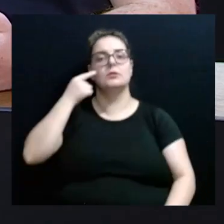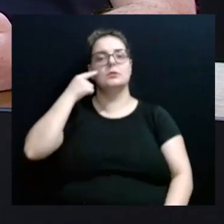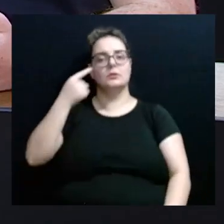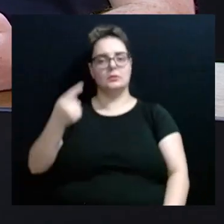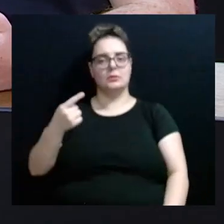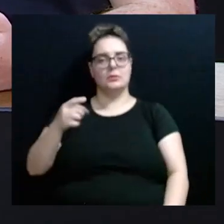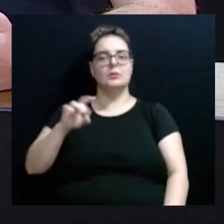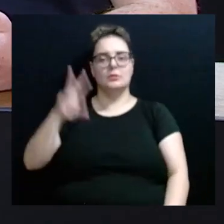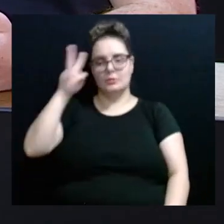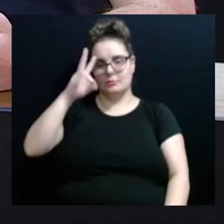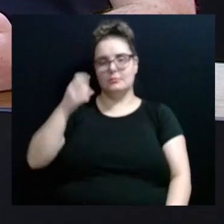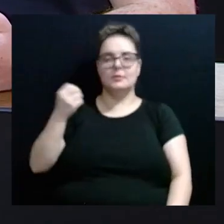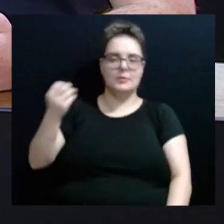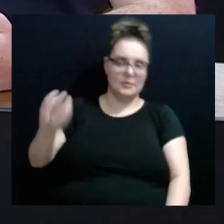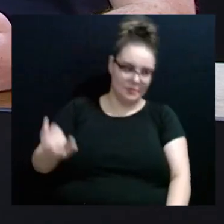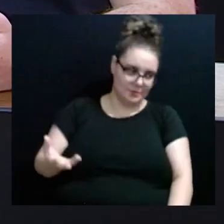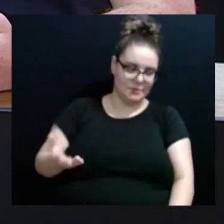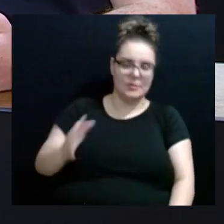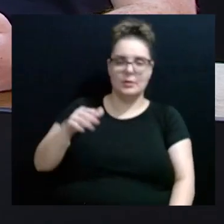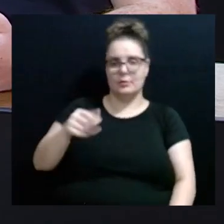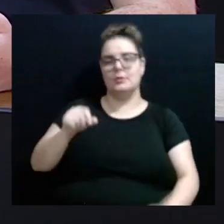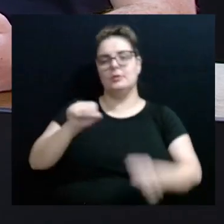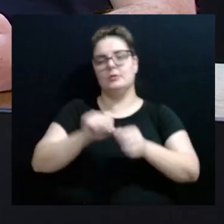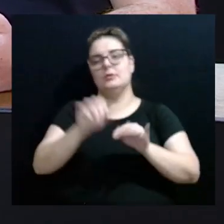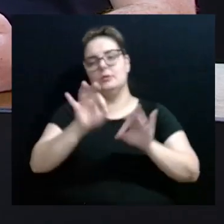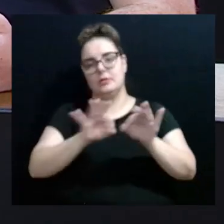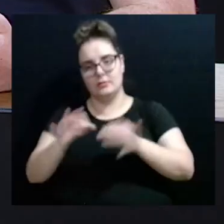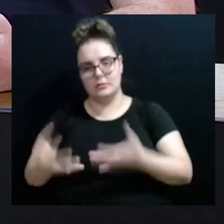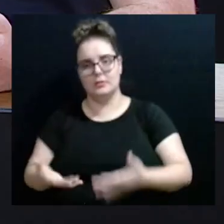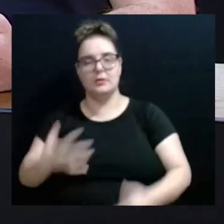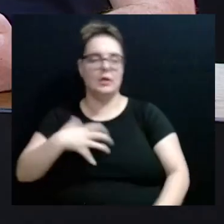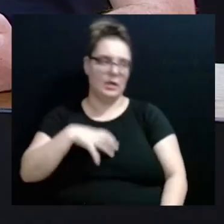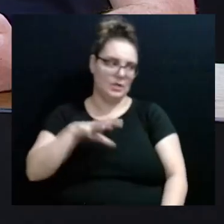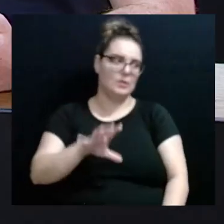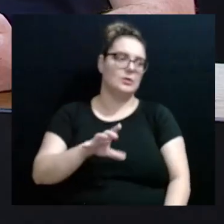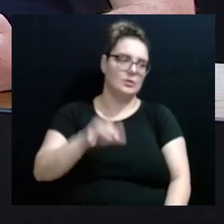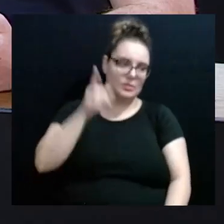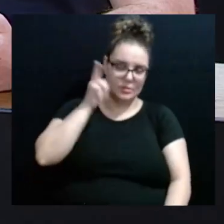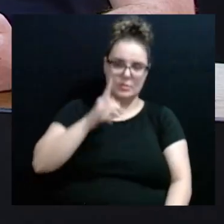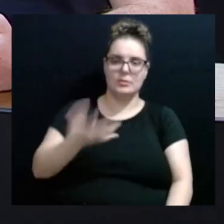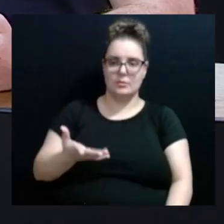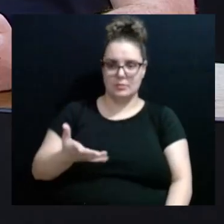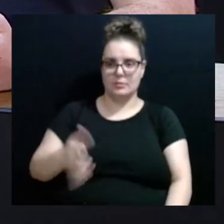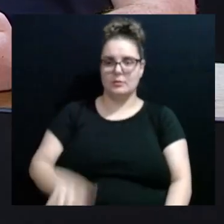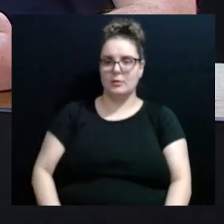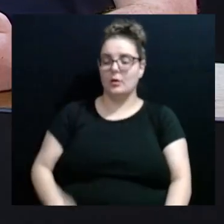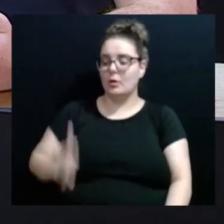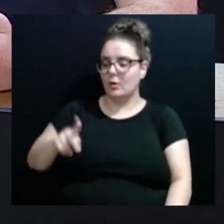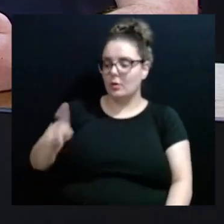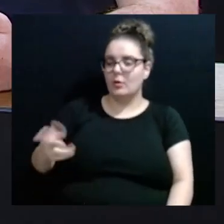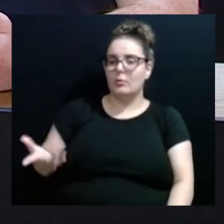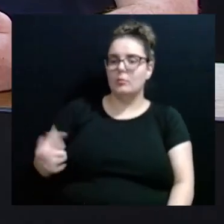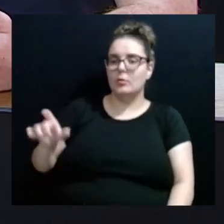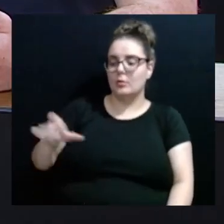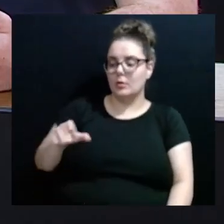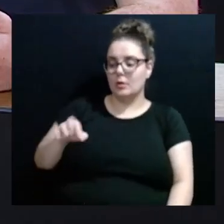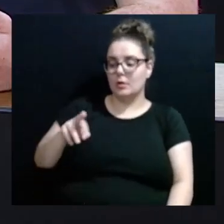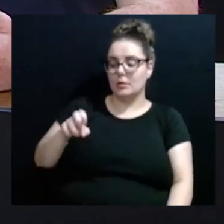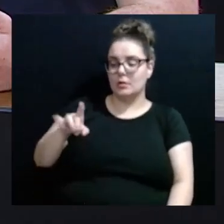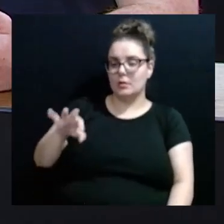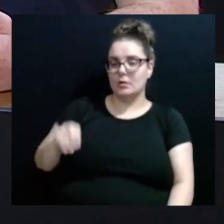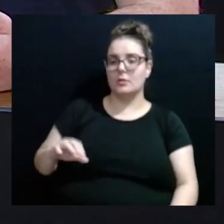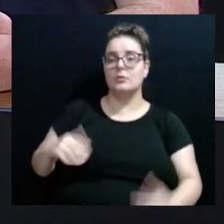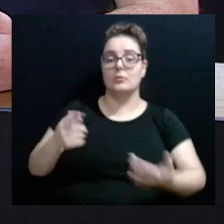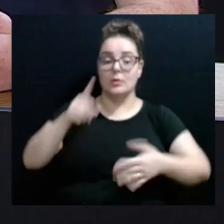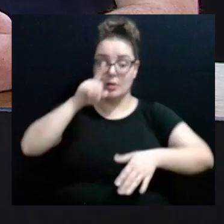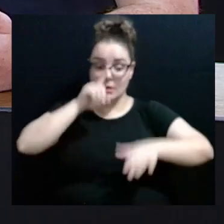o ideal é que você tenha só as lembranças da viagem. Quando você faz o planejamento, é isso que você tem na sua mente. Professor, você citou o